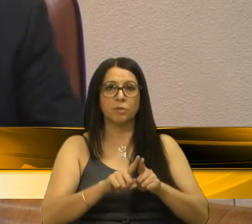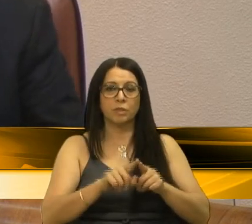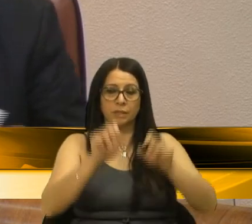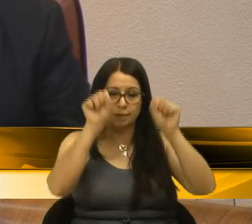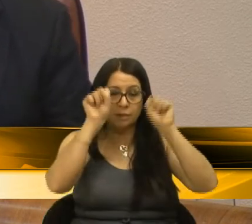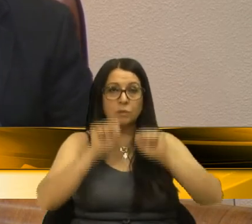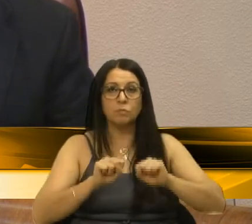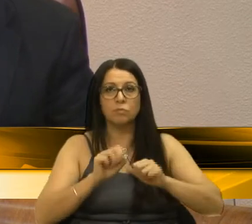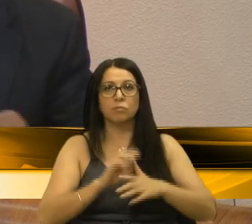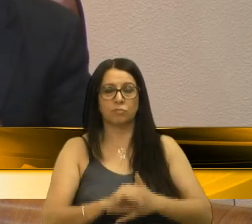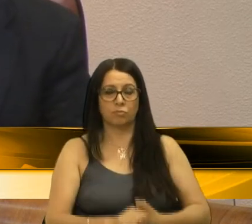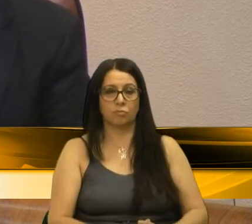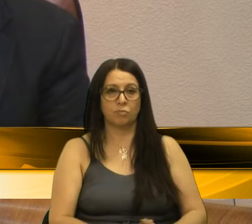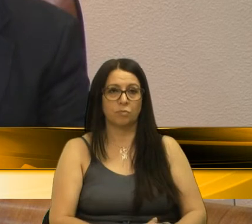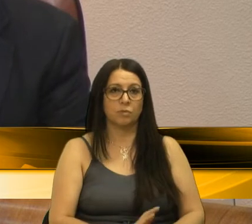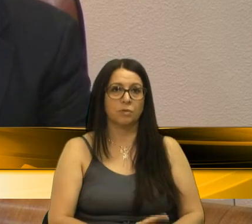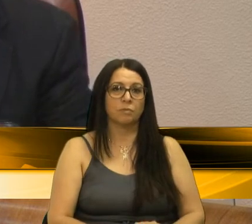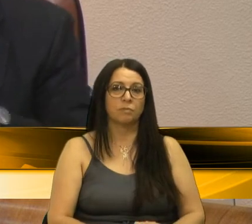testemunhas.